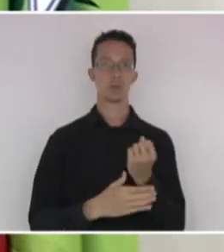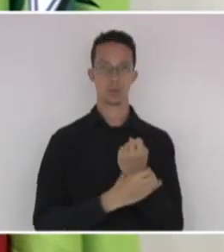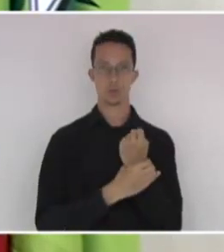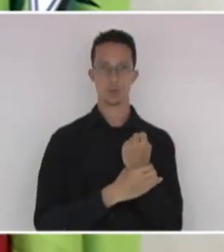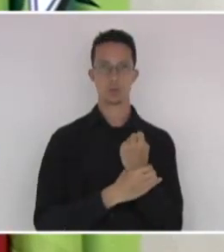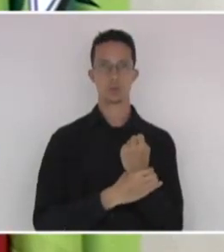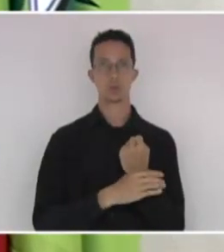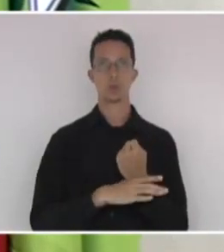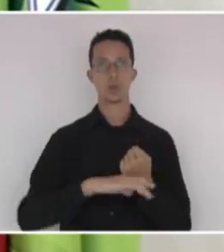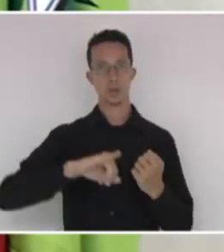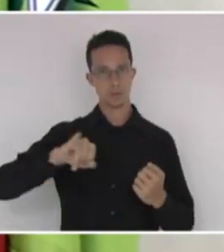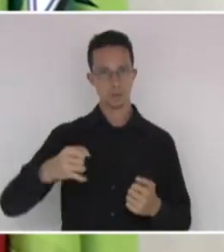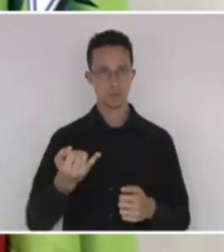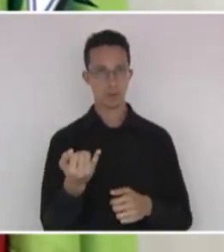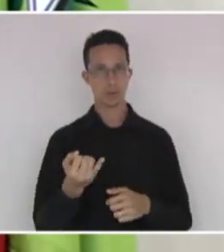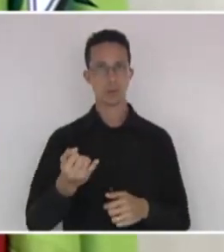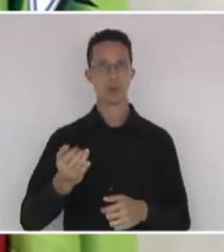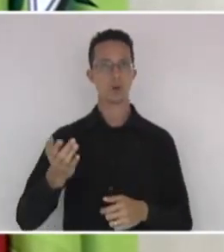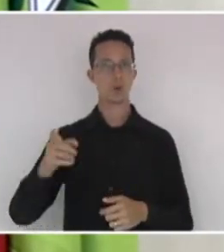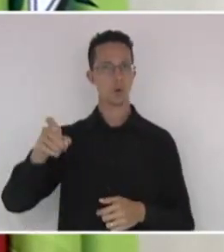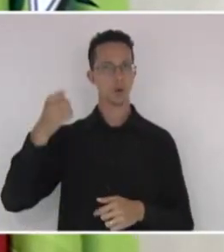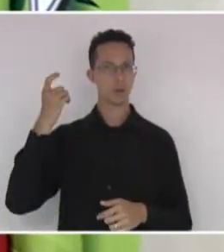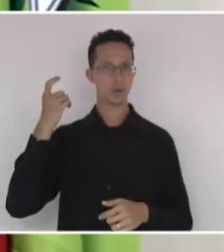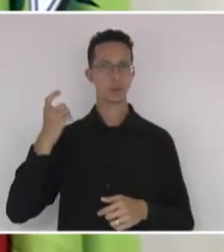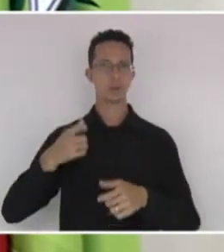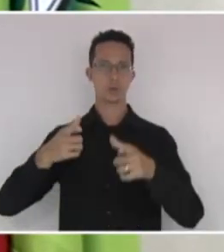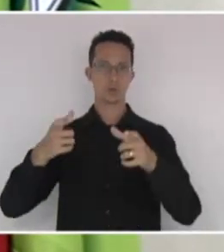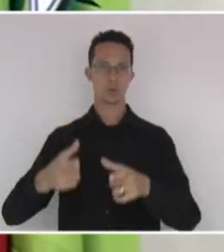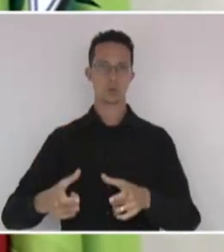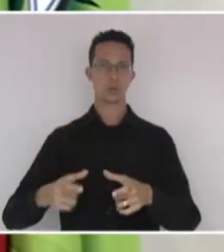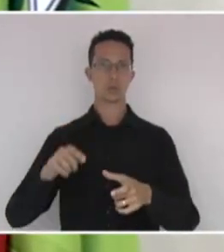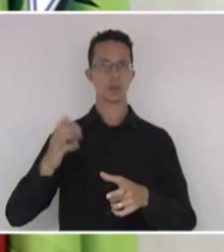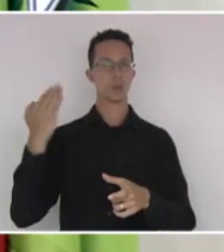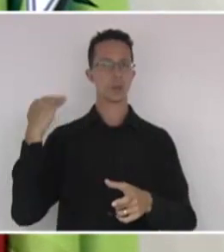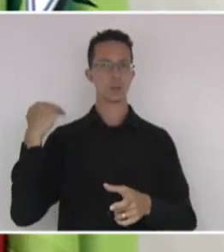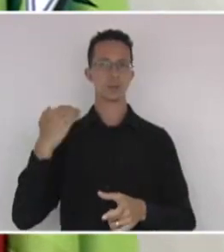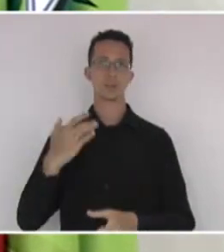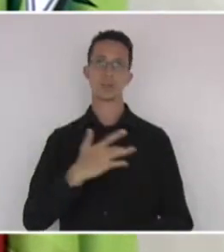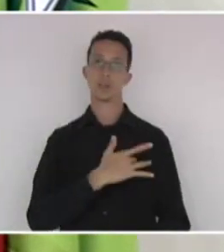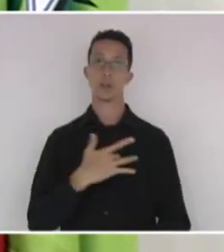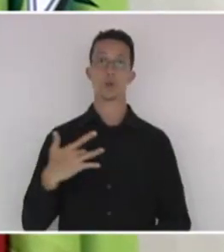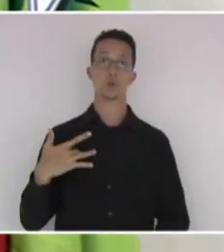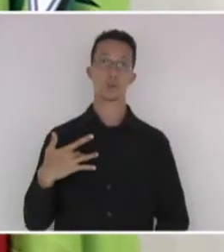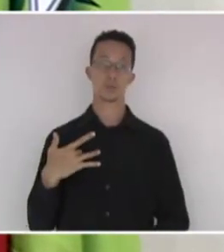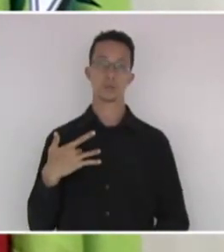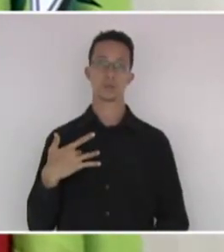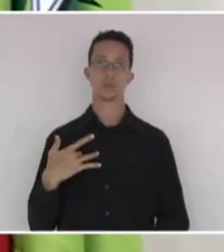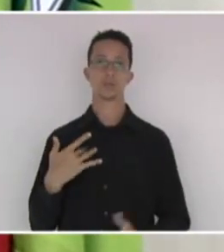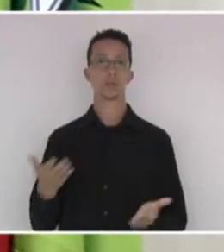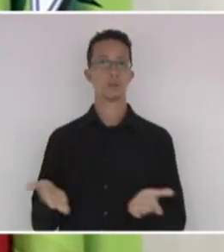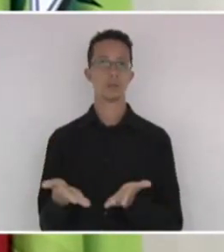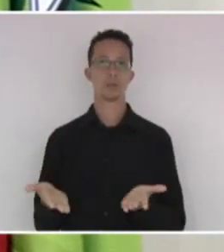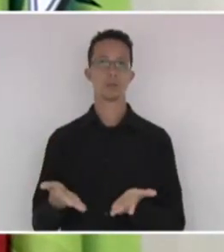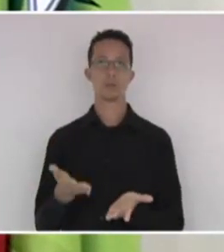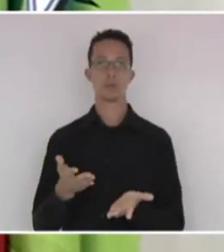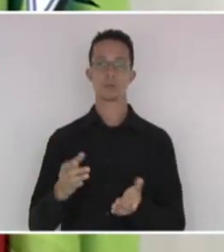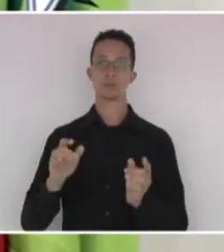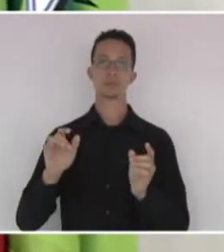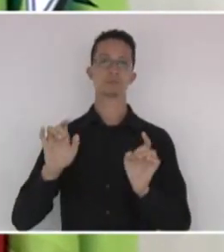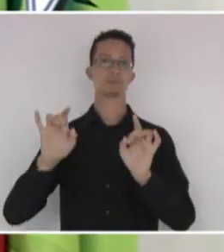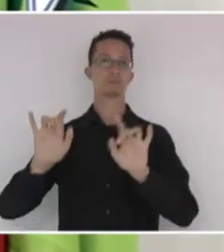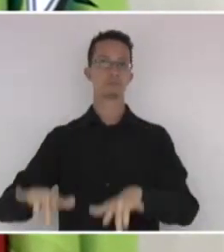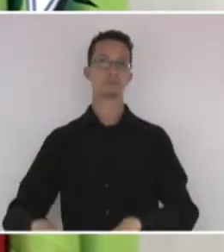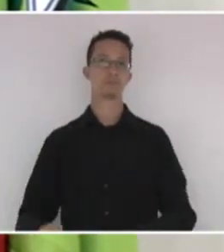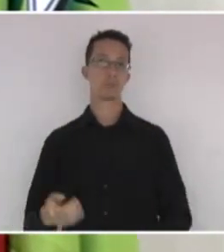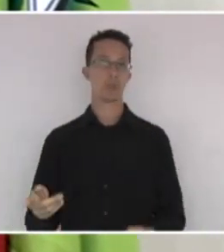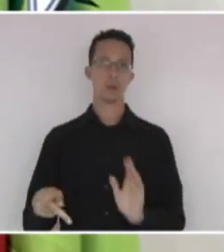do Centro de Saúde, ali na Rua Itajaí, em Blumenau, que hoje está abandonado, literalmente um espaço do Estado que